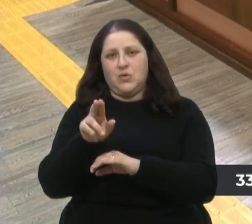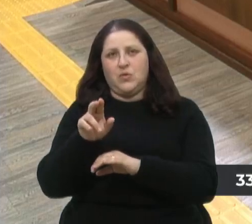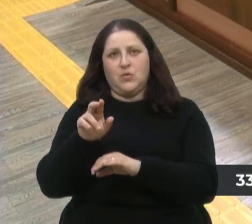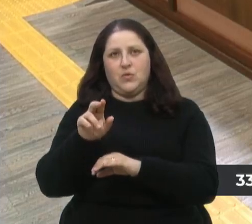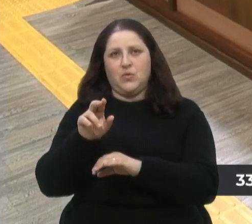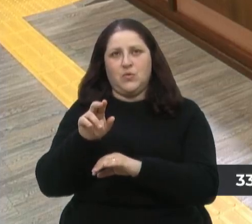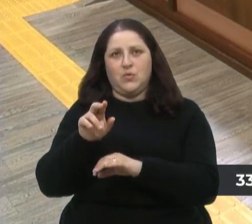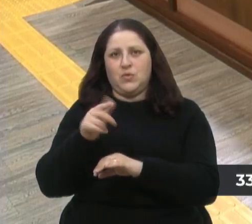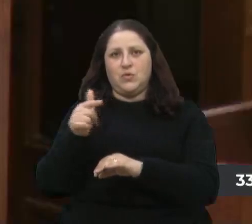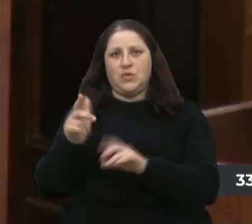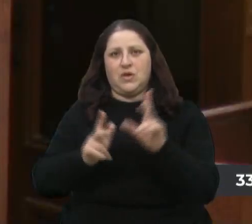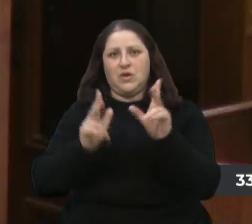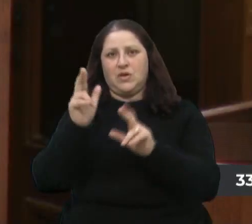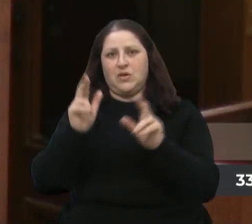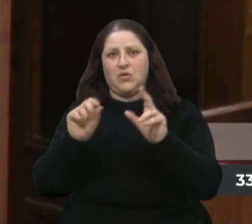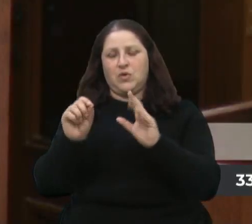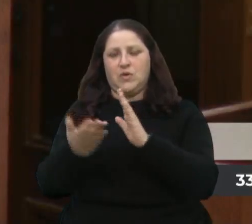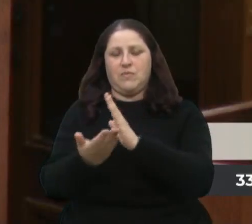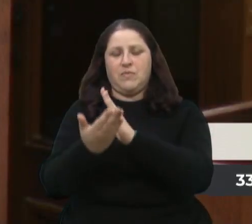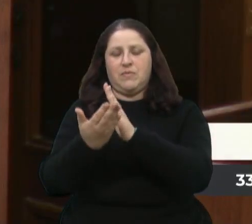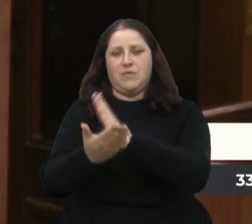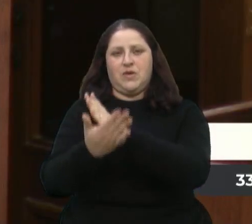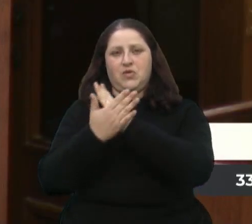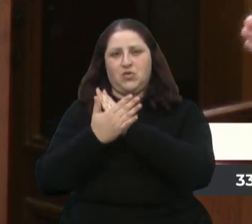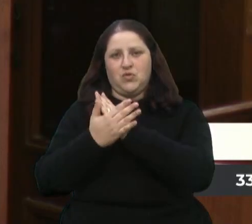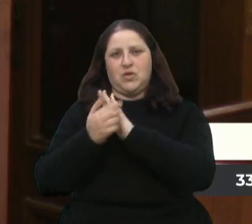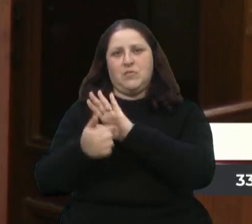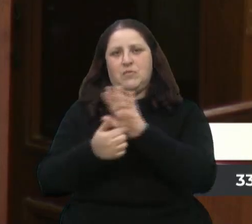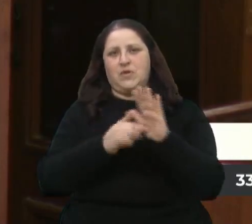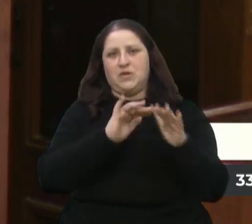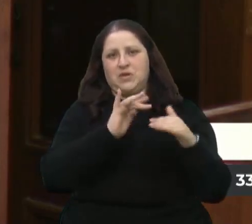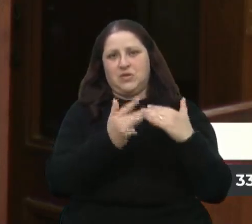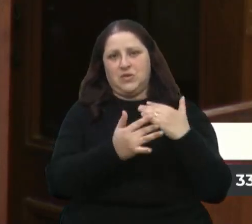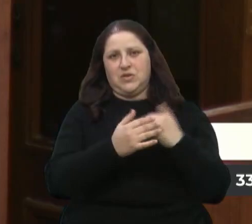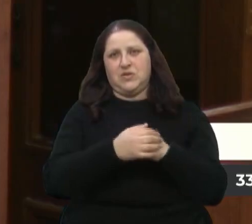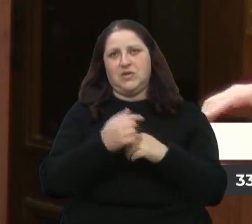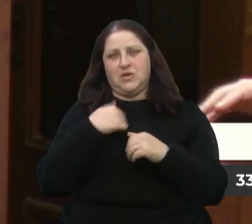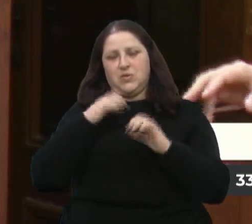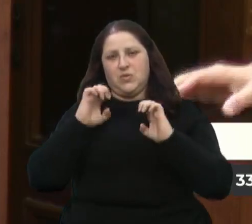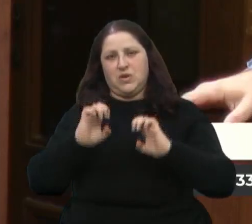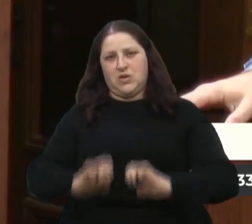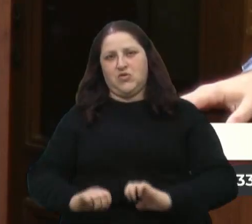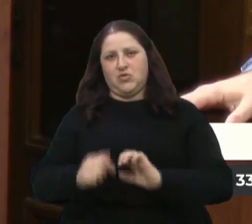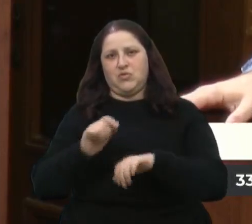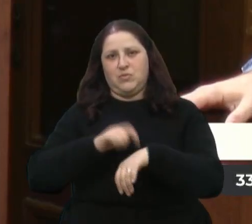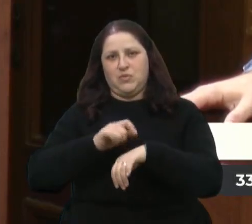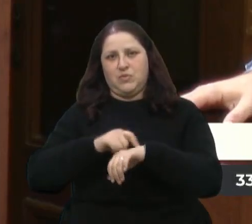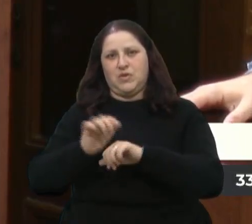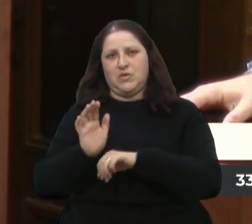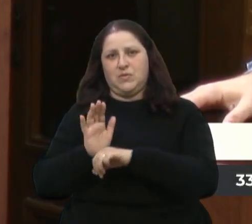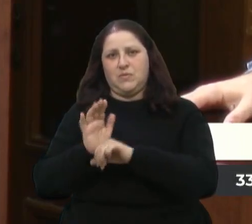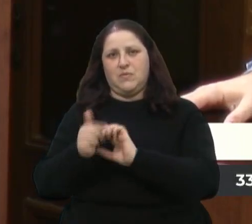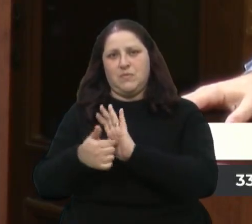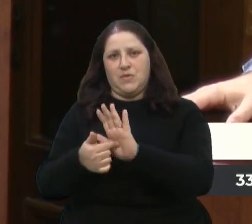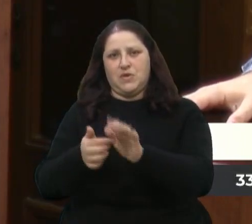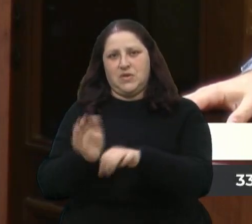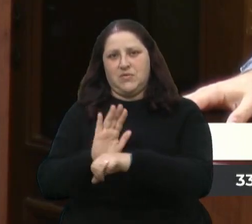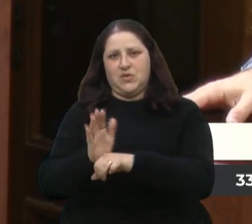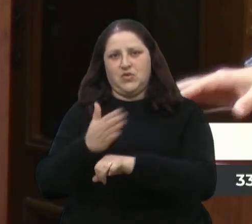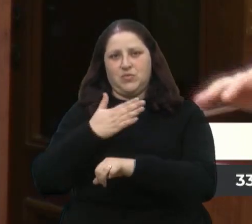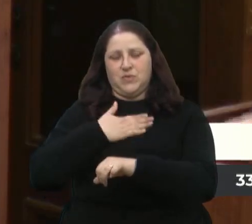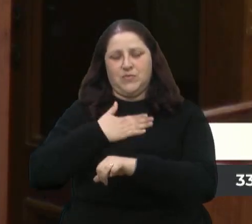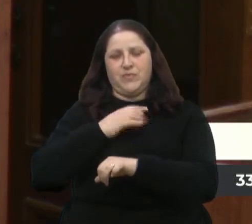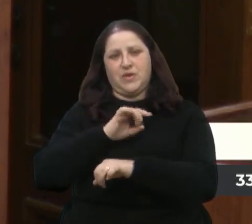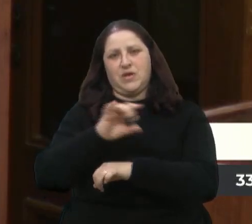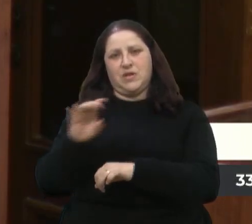recorto só aquilo que me beneficia para pontuar nas redes sociais. Geralmente eu sou bem ético quando eu posto os meus vídeos. Mas, enfim, cada um